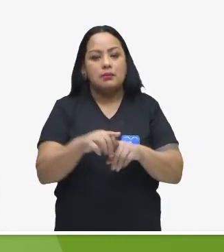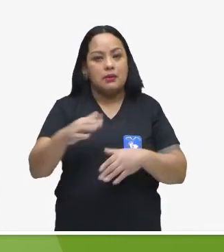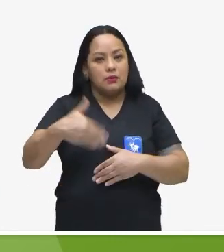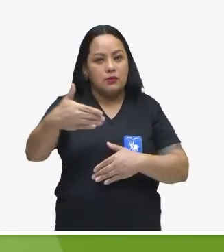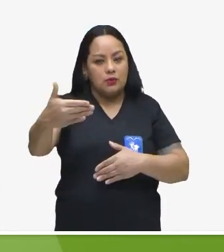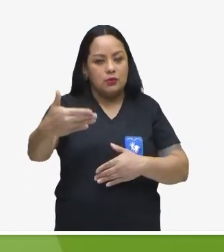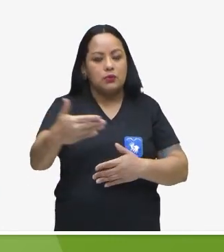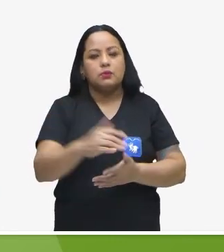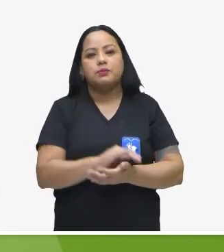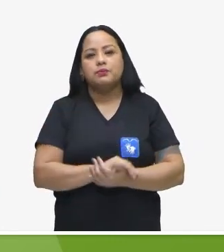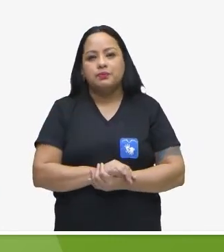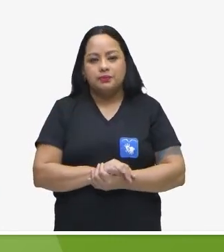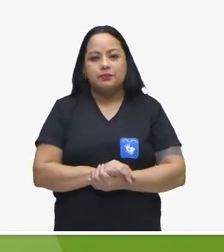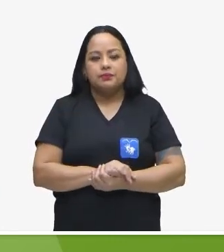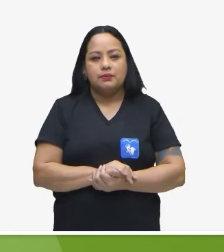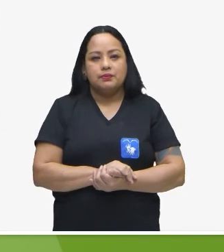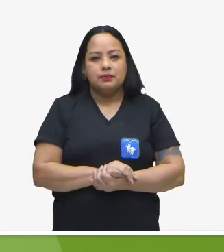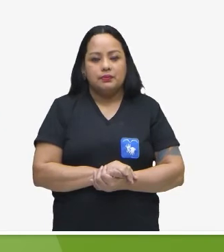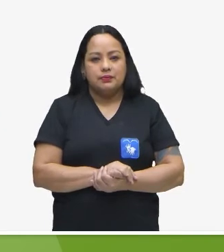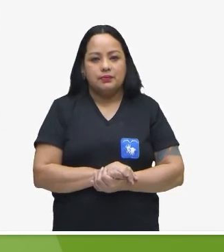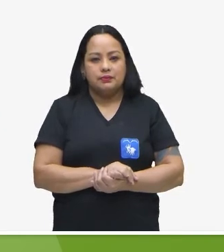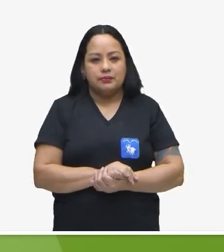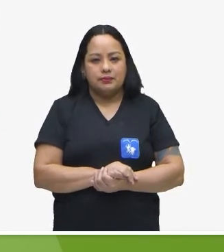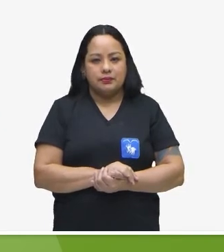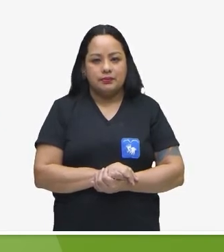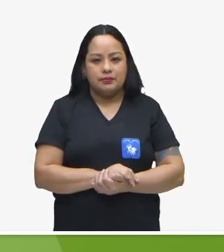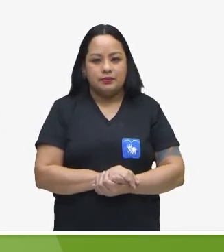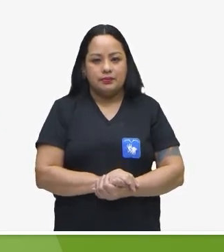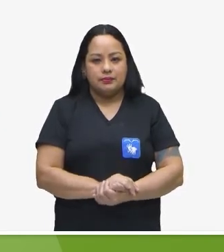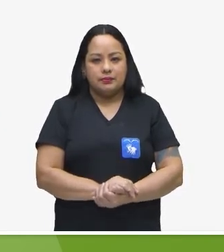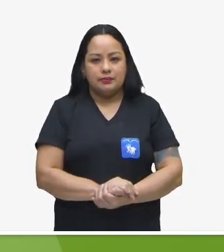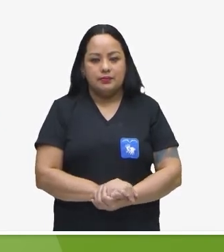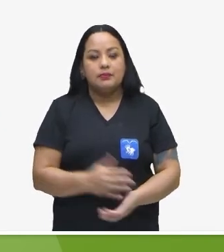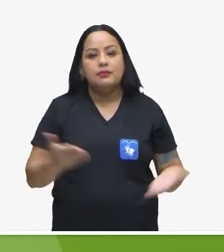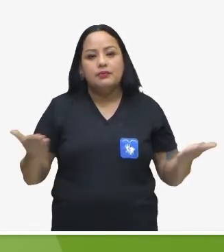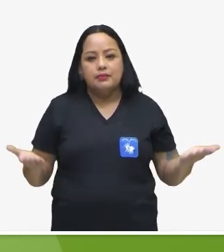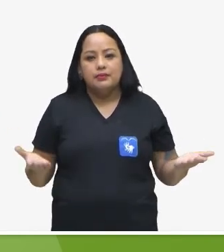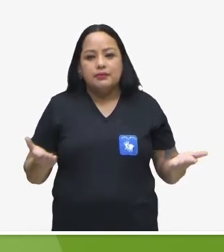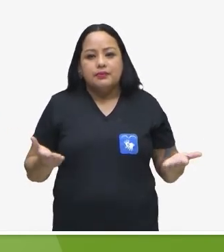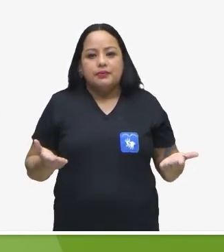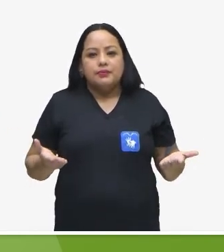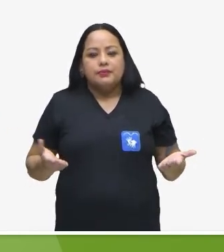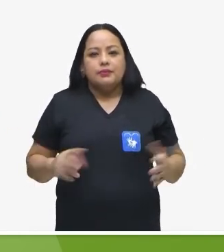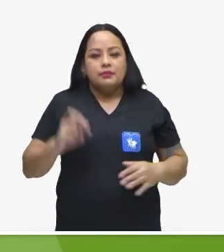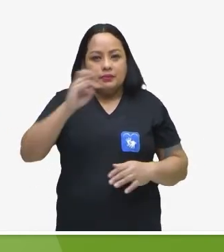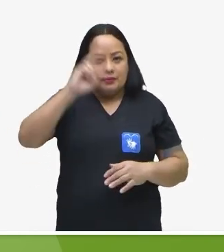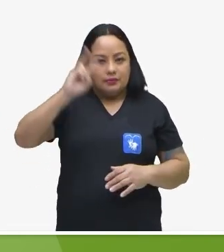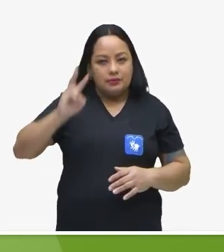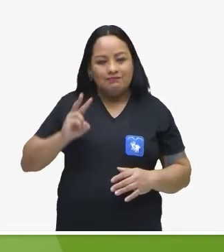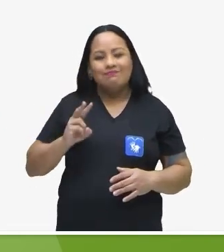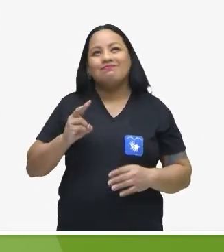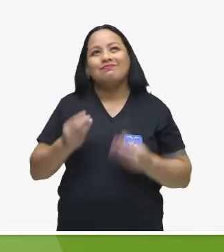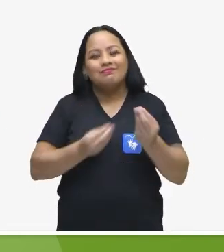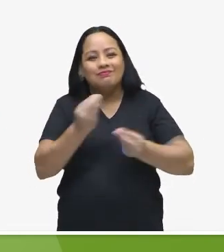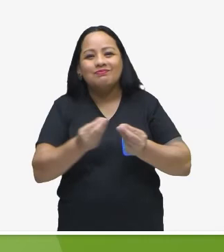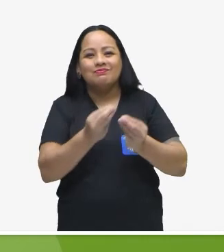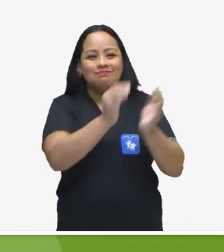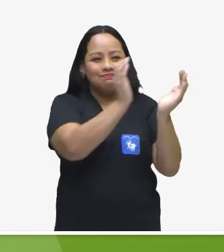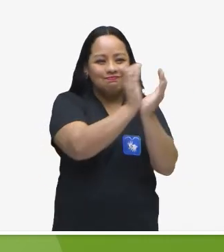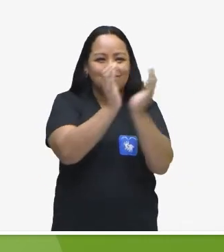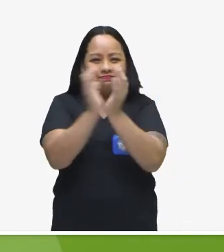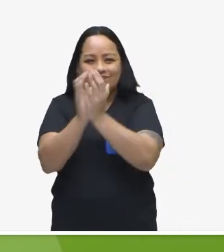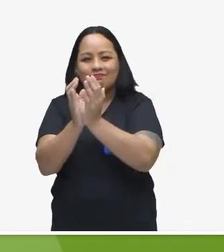frente no nosso componente, tá bom? E aí, essa história de classificação das